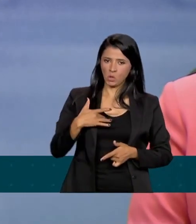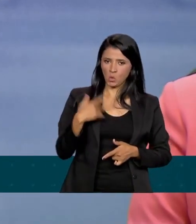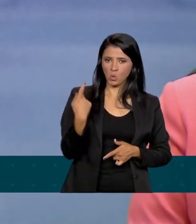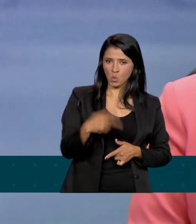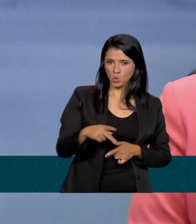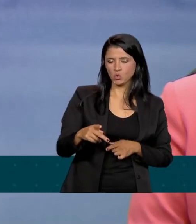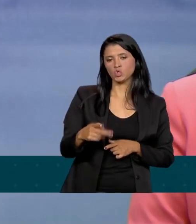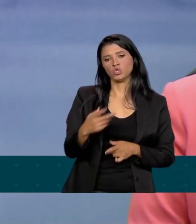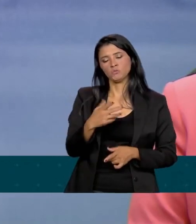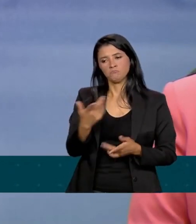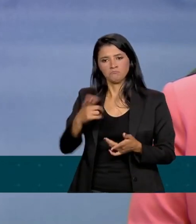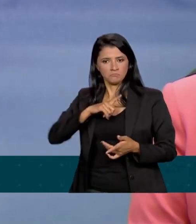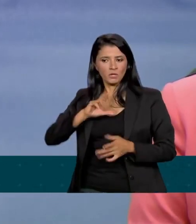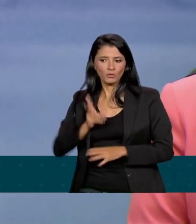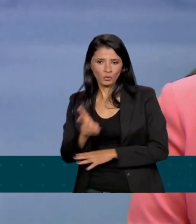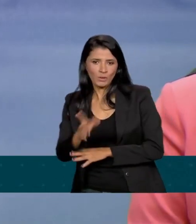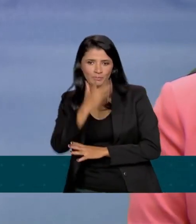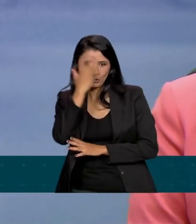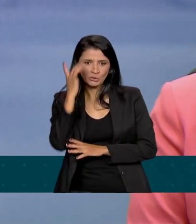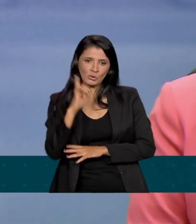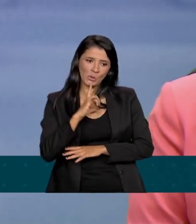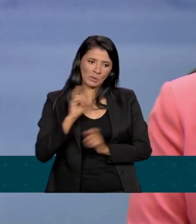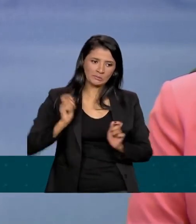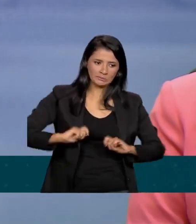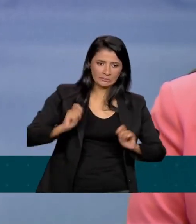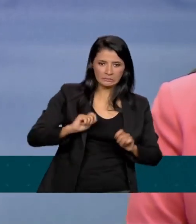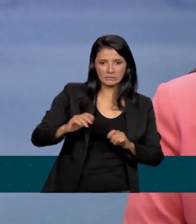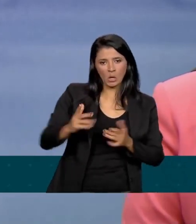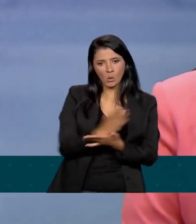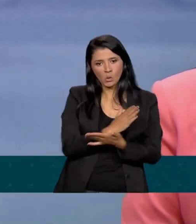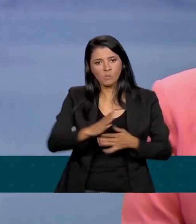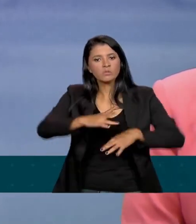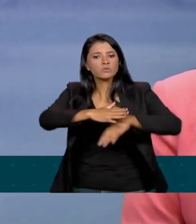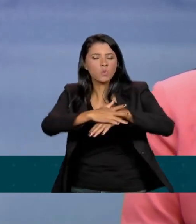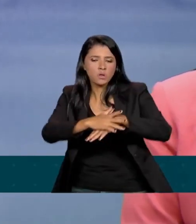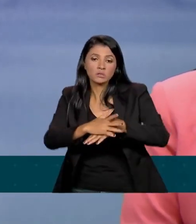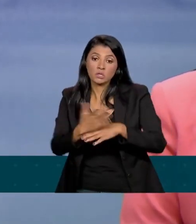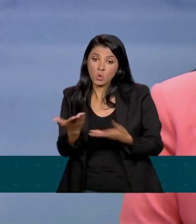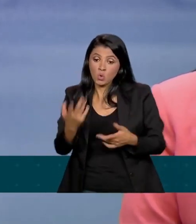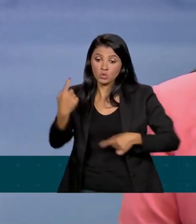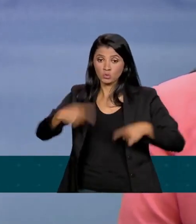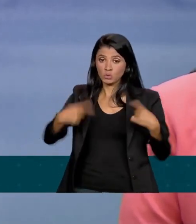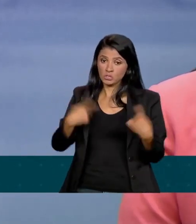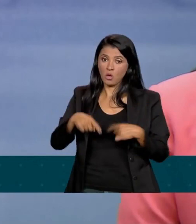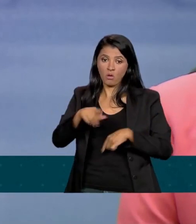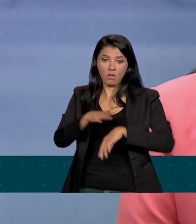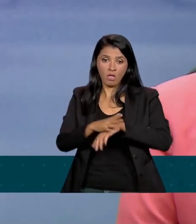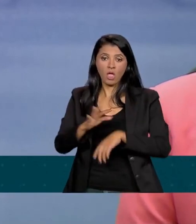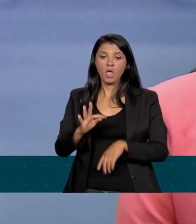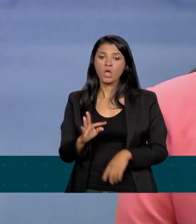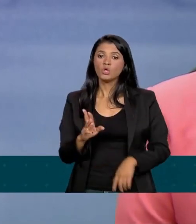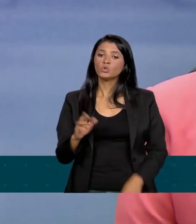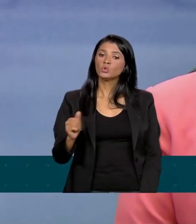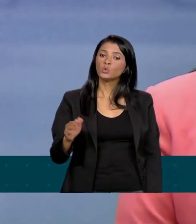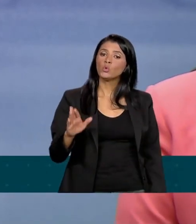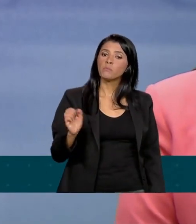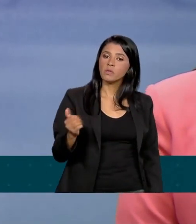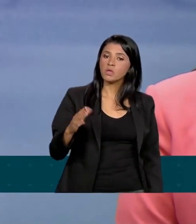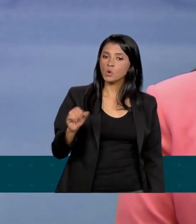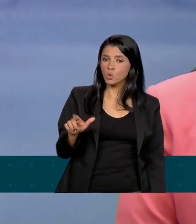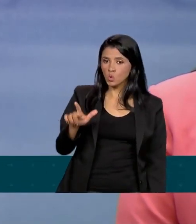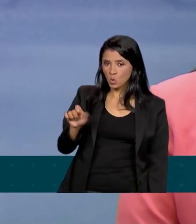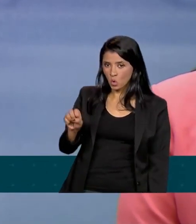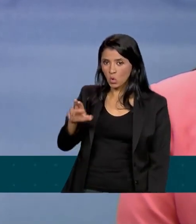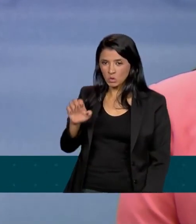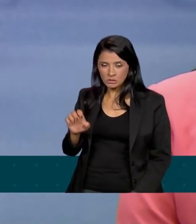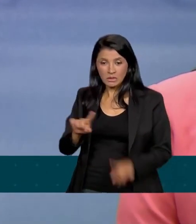continuará havendo pessoas com determinadas doenças. Hoje a discussão é tuberculose. Então, a gente vai continuar tendo pessoas com tuberculose,